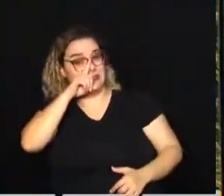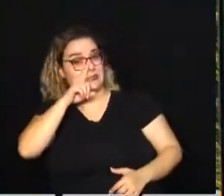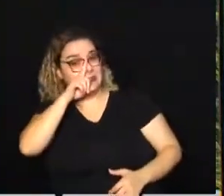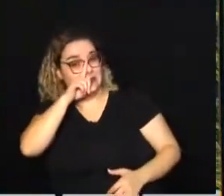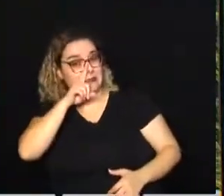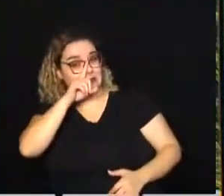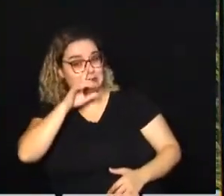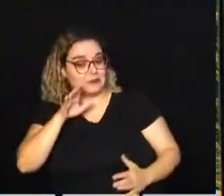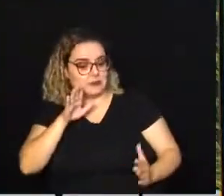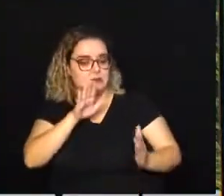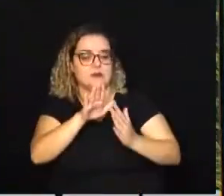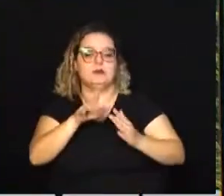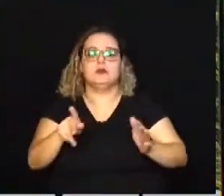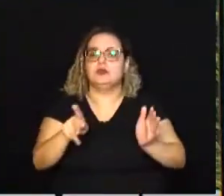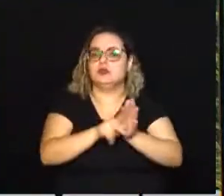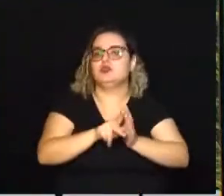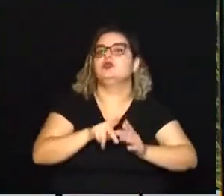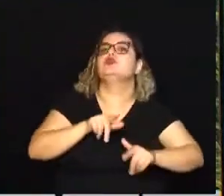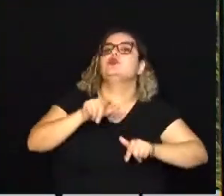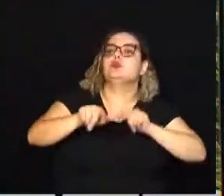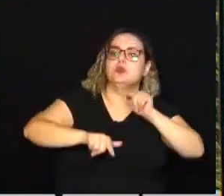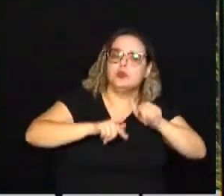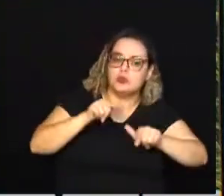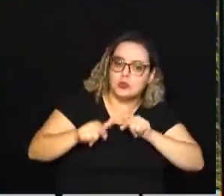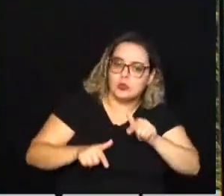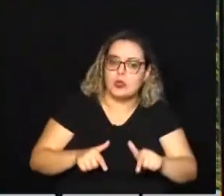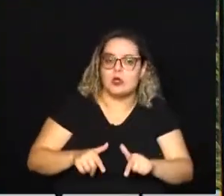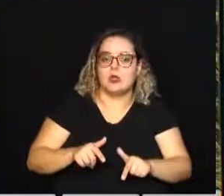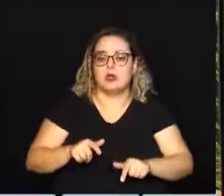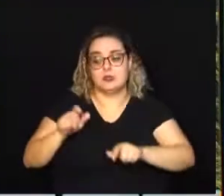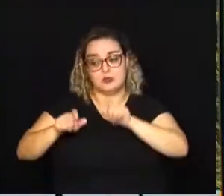inclusive, são os trabalhadores, é a população vulnerável, a população